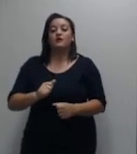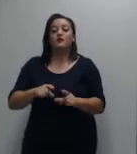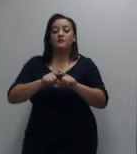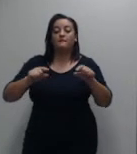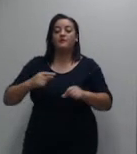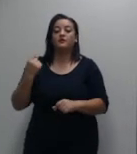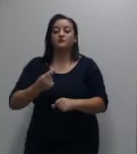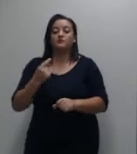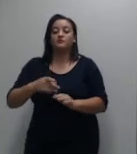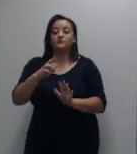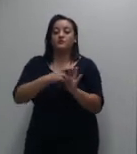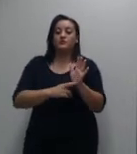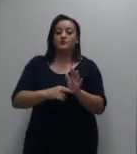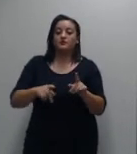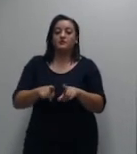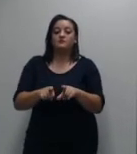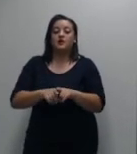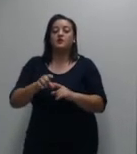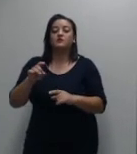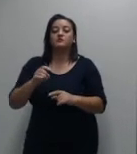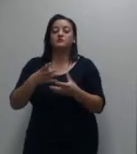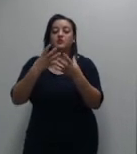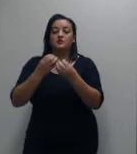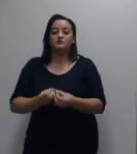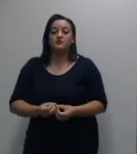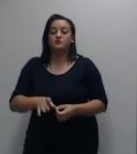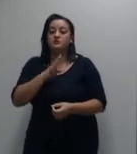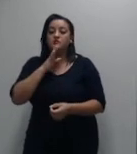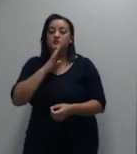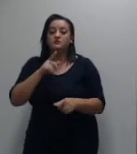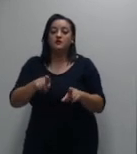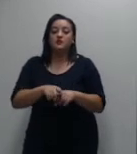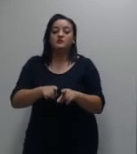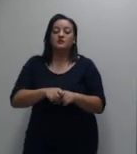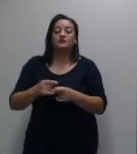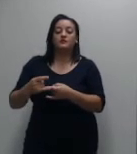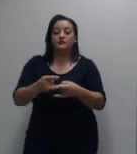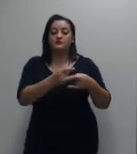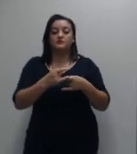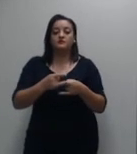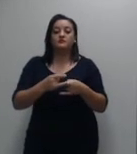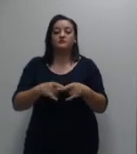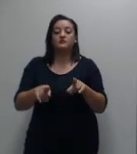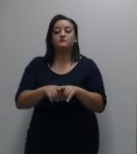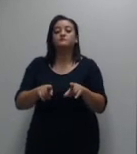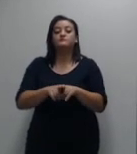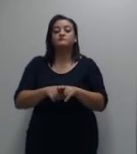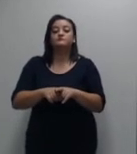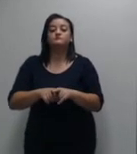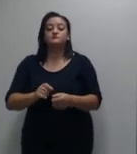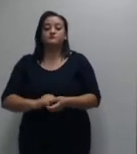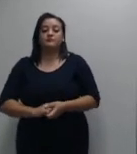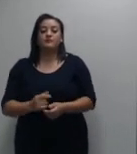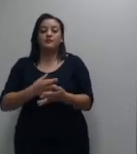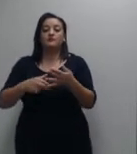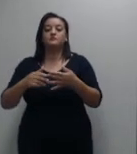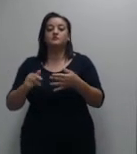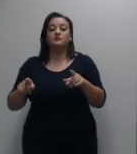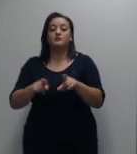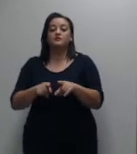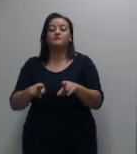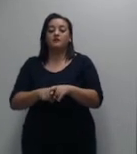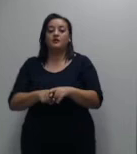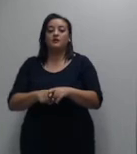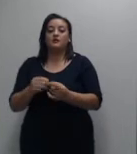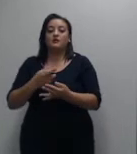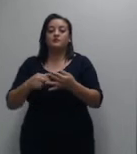Regimento Interno somente o partido de apreciação das questões virtuais Impacto declaração agravo interno e agravo regimental